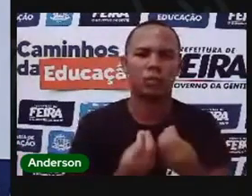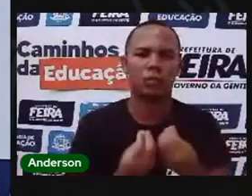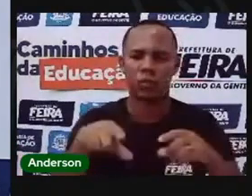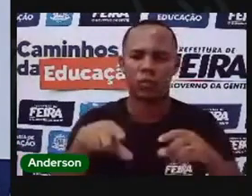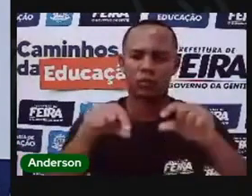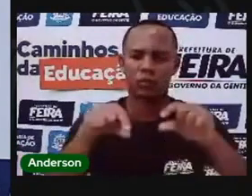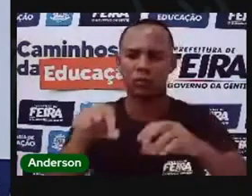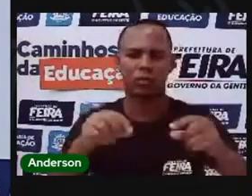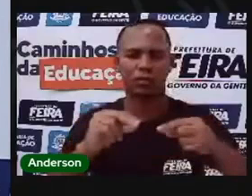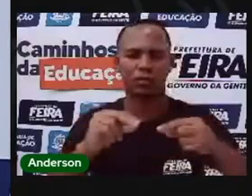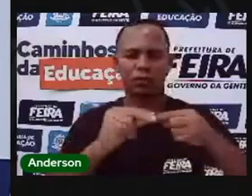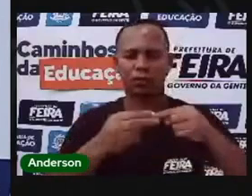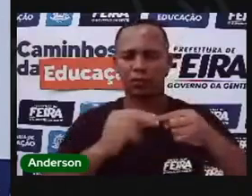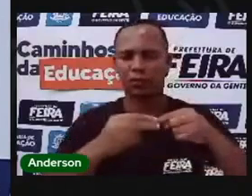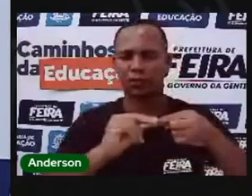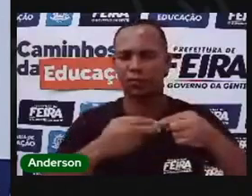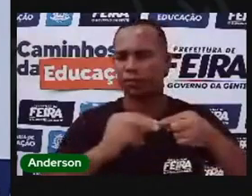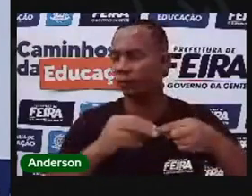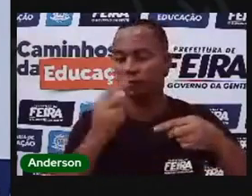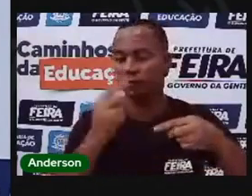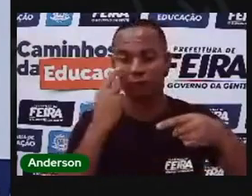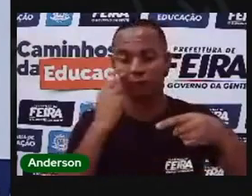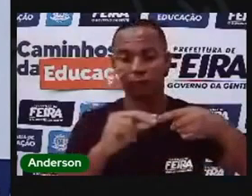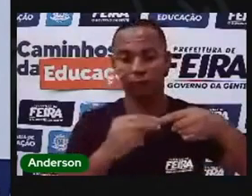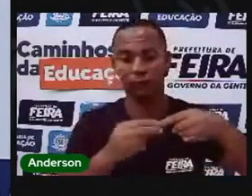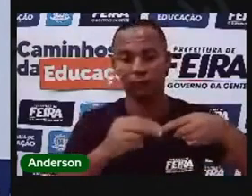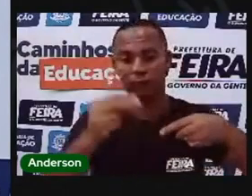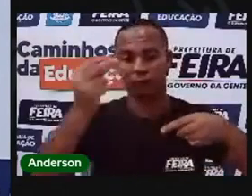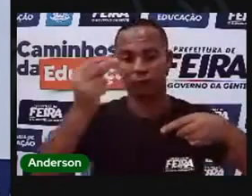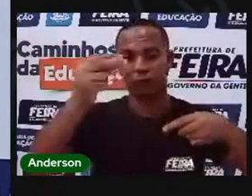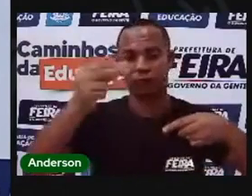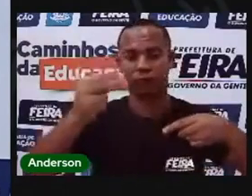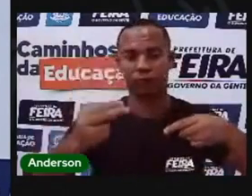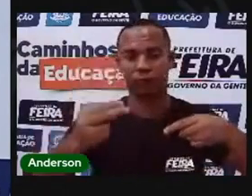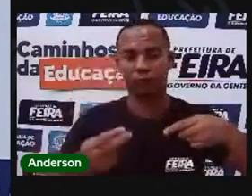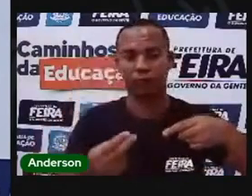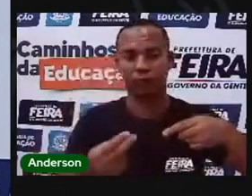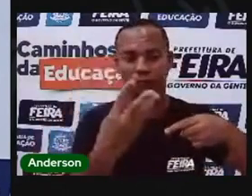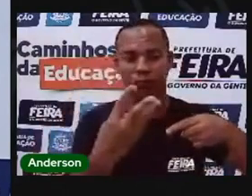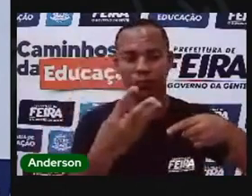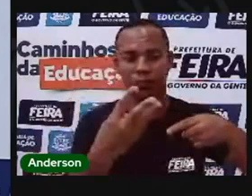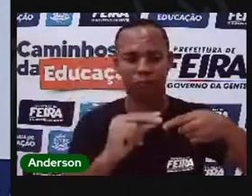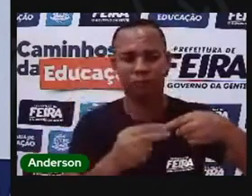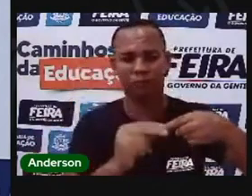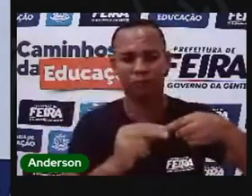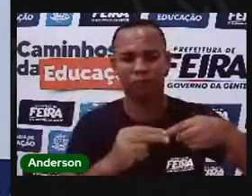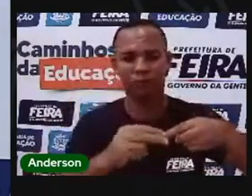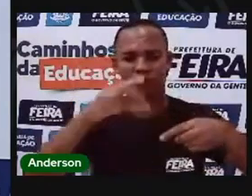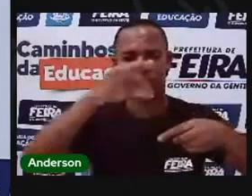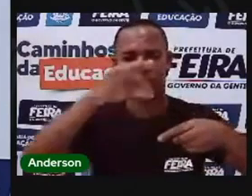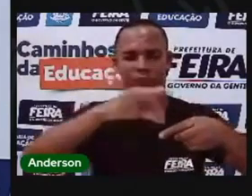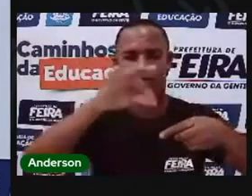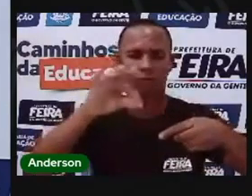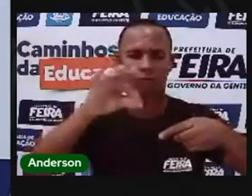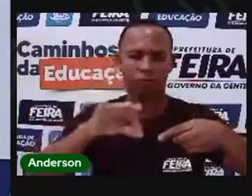Cheguei aqui no, na areia, né? No solo arenoso, que é o pobre em nutrientes. Olha, a Pró tem três grãozinhos aqui, mas o Pró, eu posso usar de uma